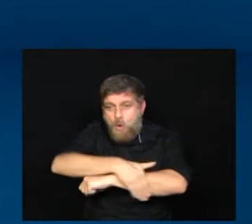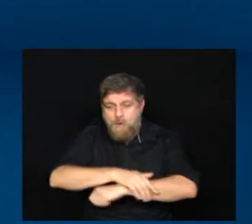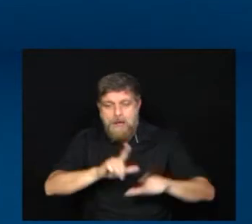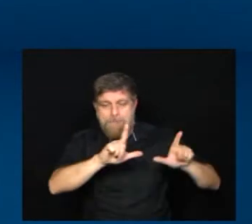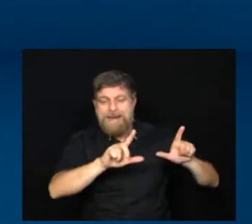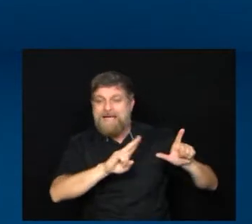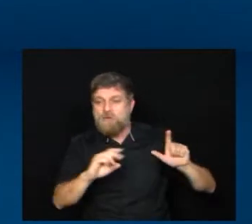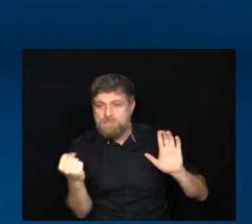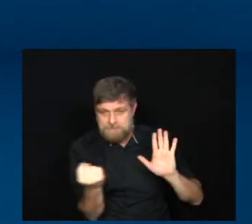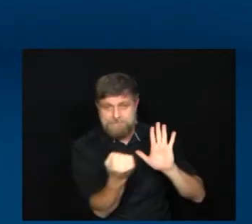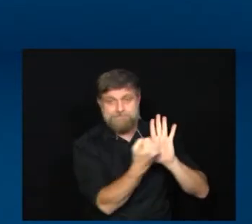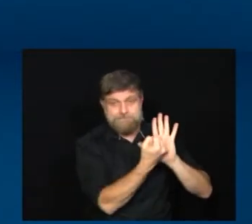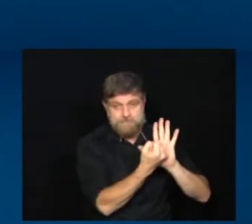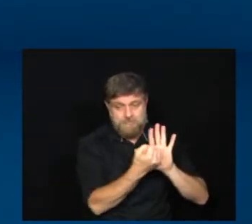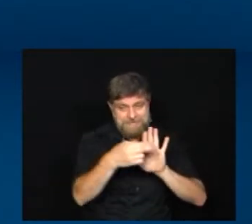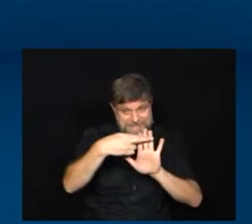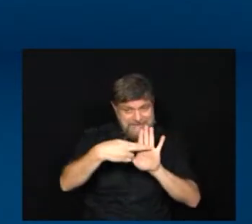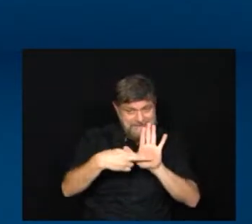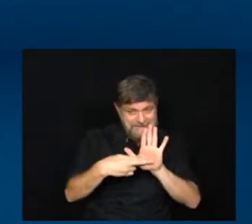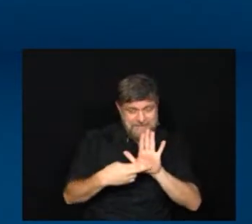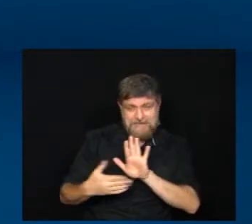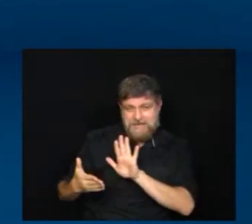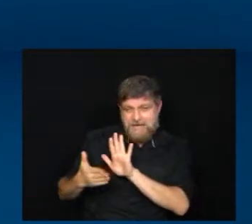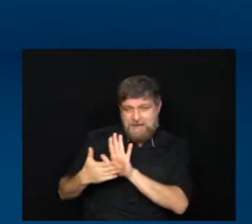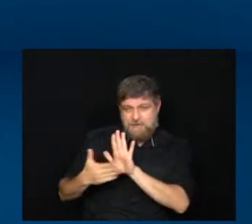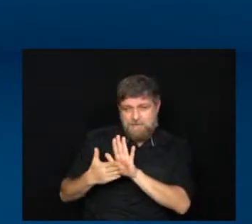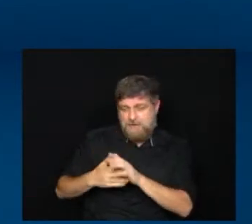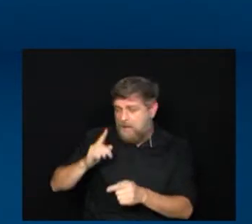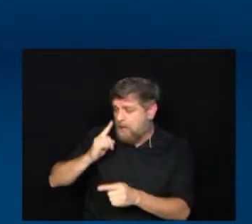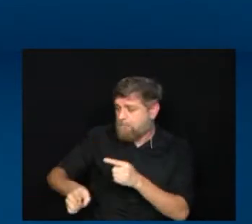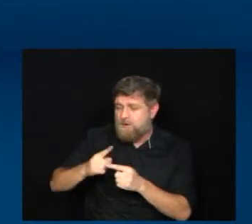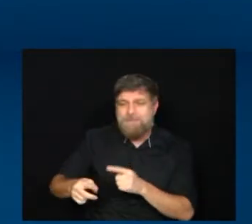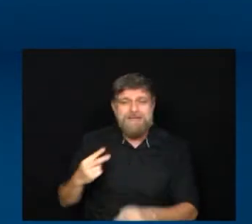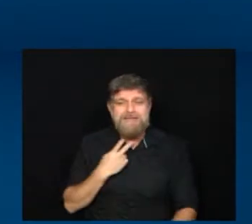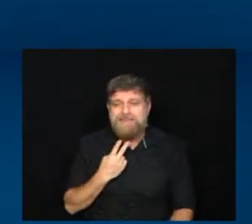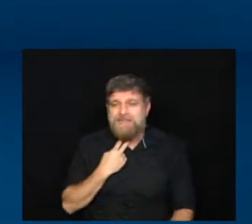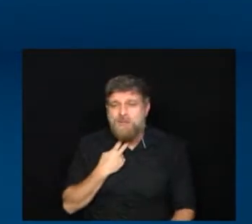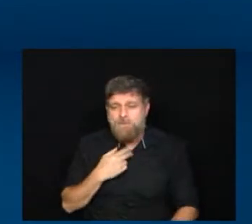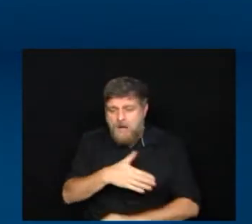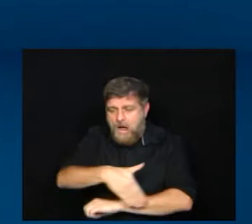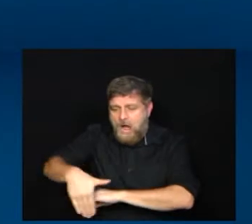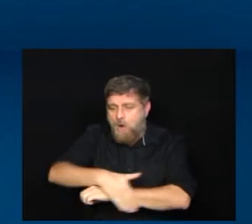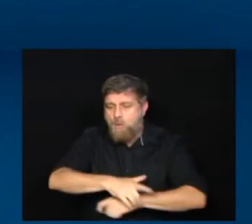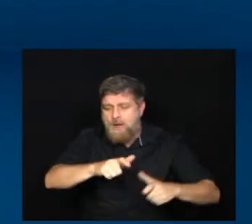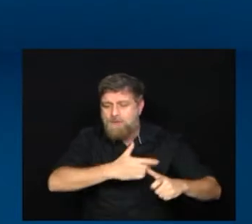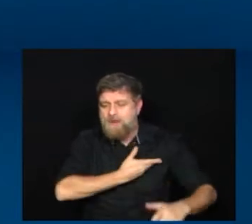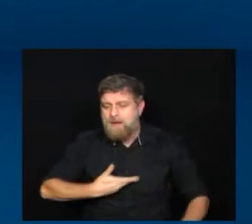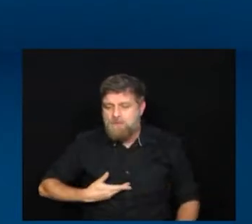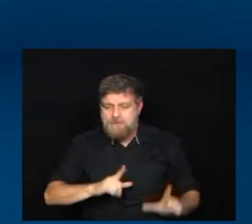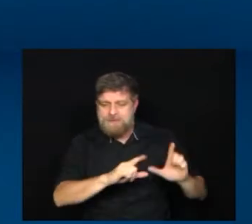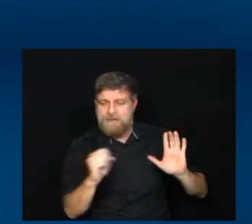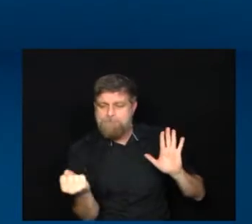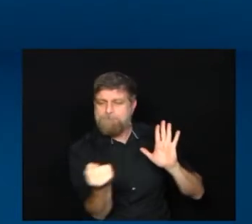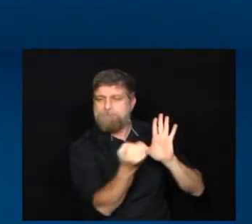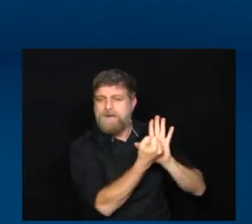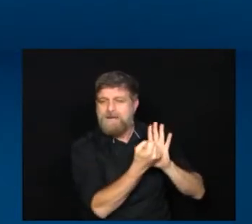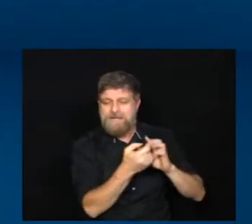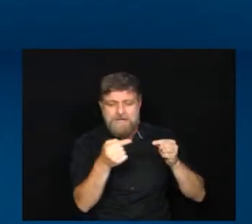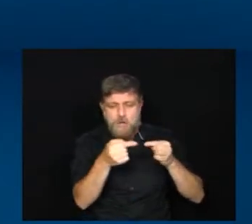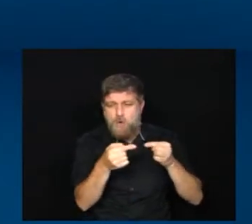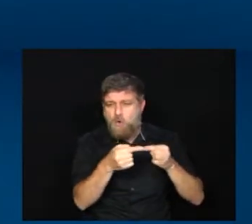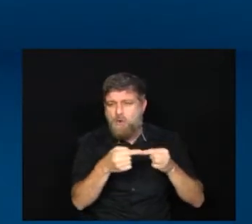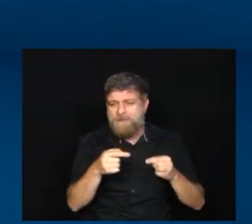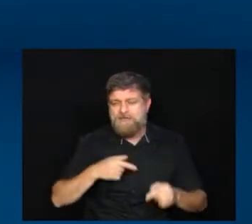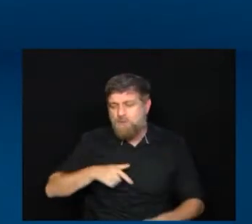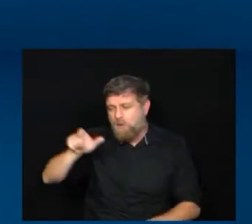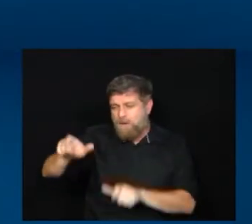no município de Campinas. A proposta impede denominações de vias e logradouros que façam qualquer referência